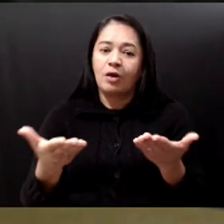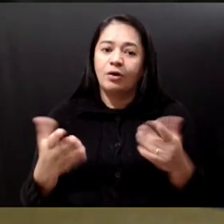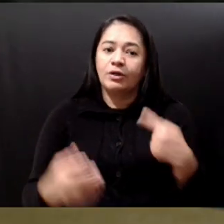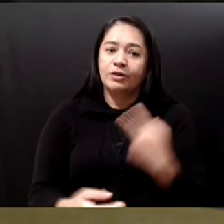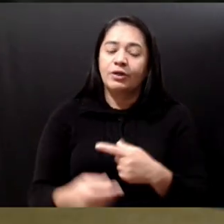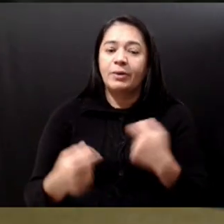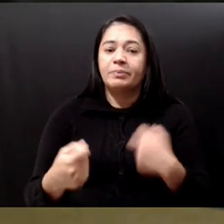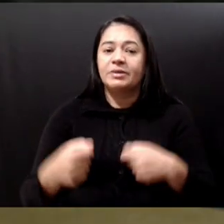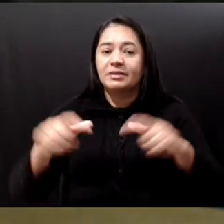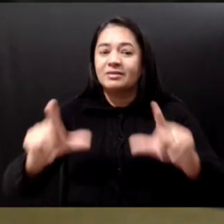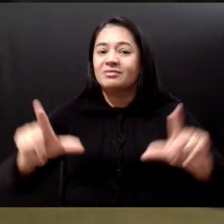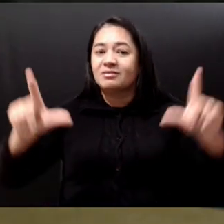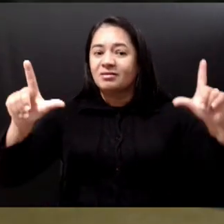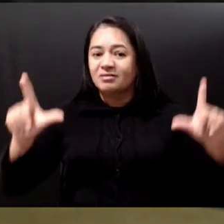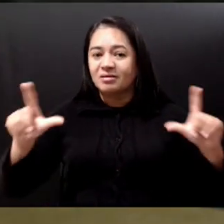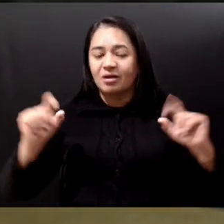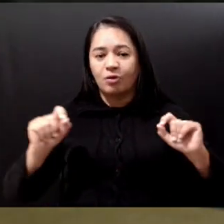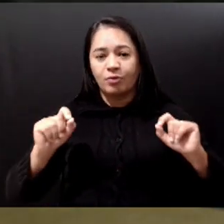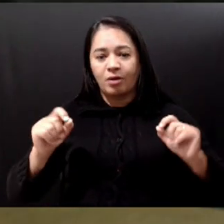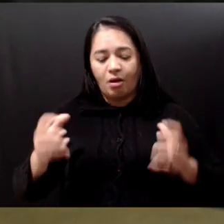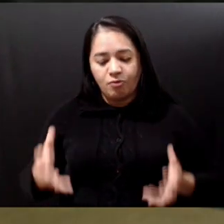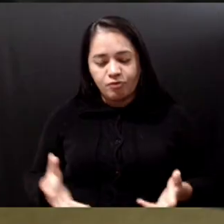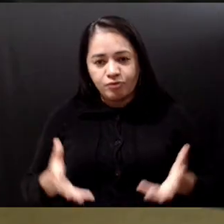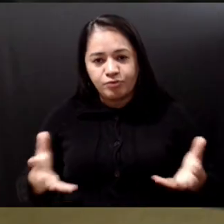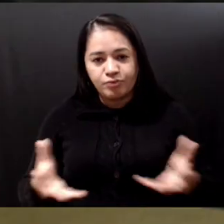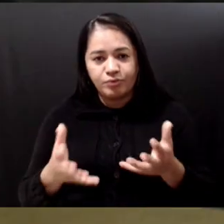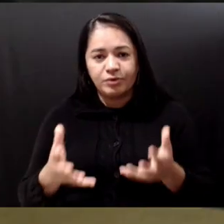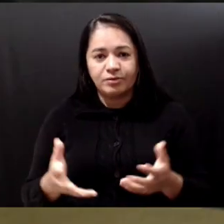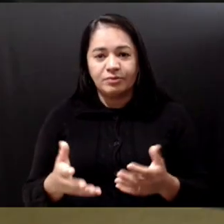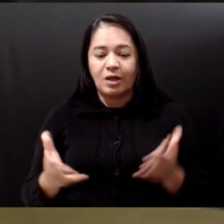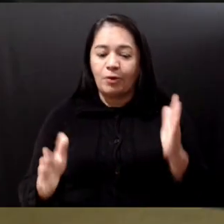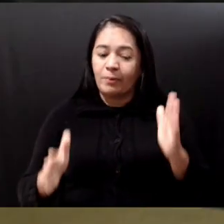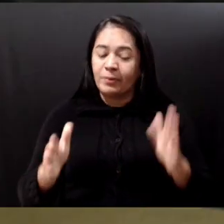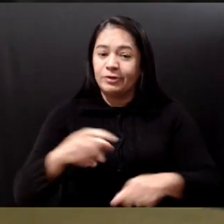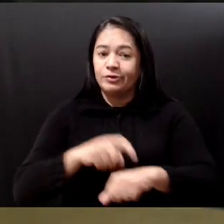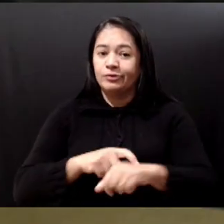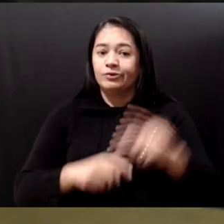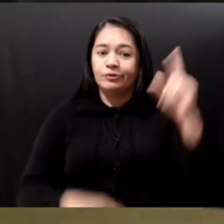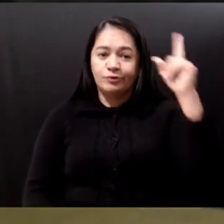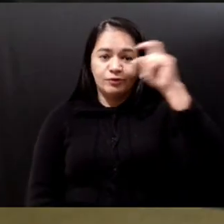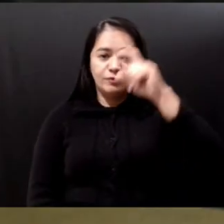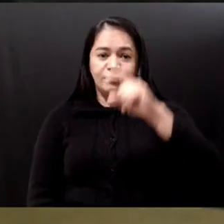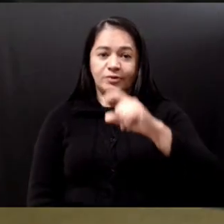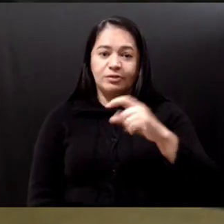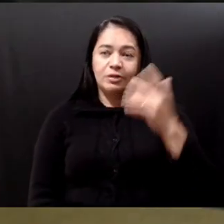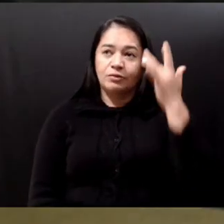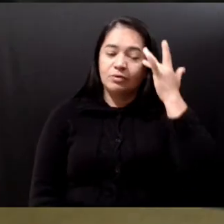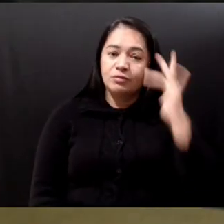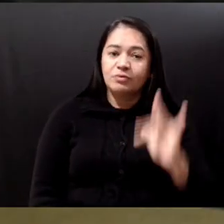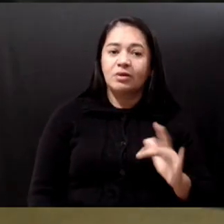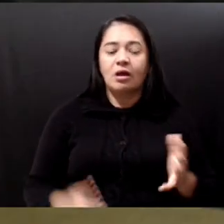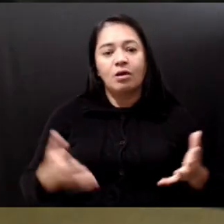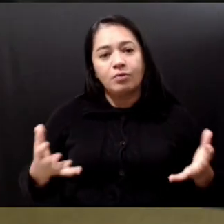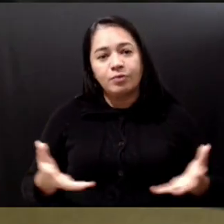da motivação, né, em tempos difíceis. Motivação, não sei se existe, mas a disciplina existe. Motivação, um dia você